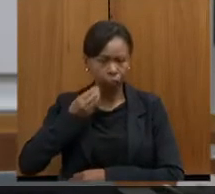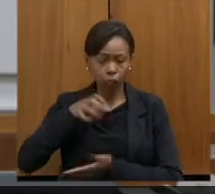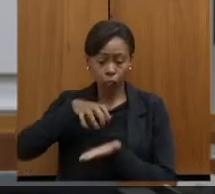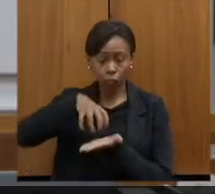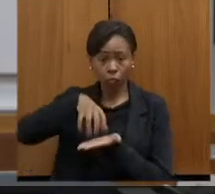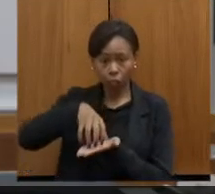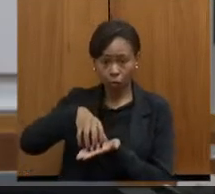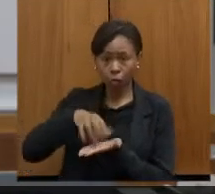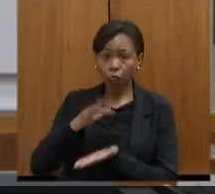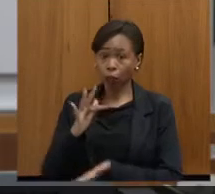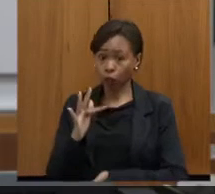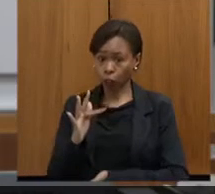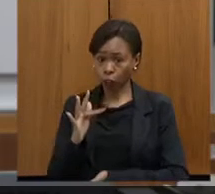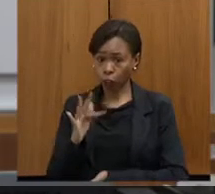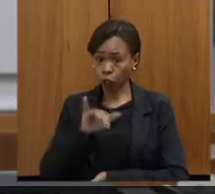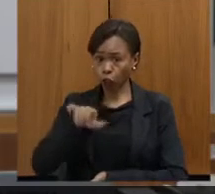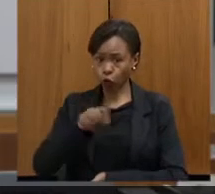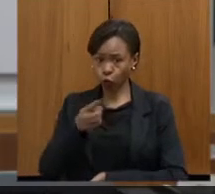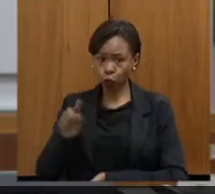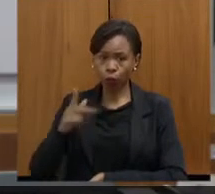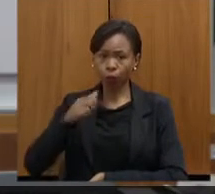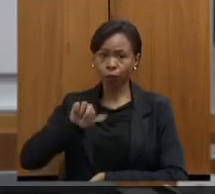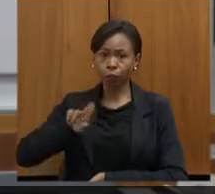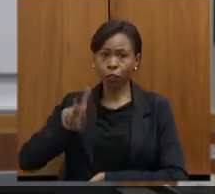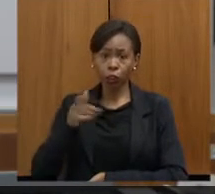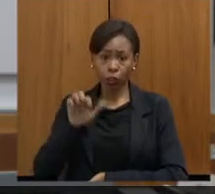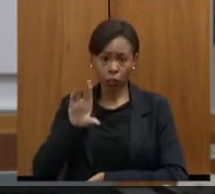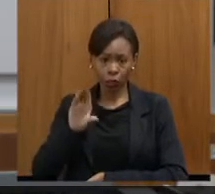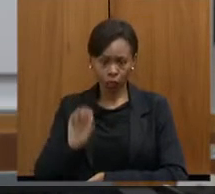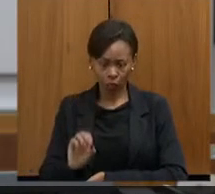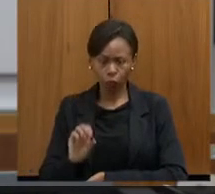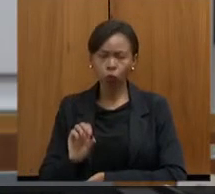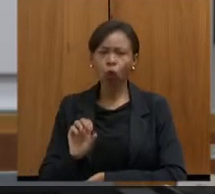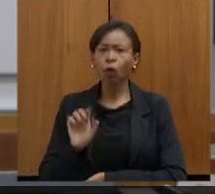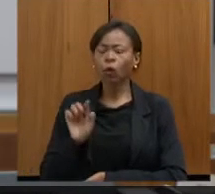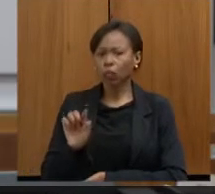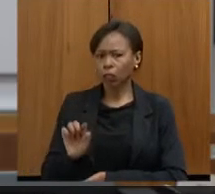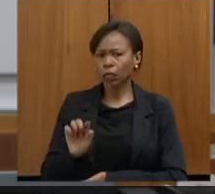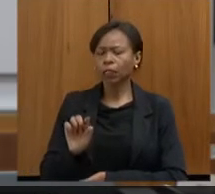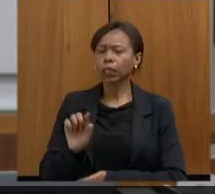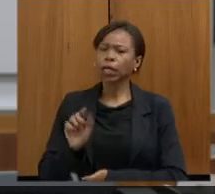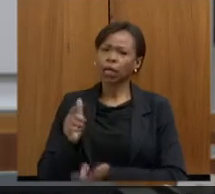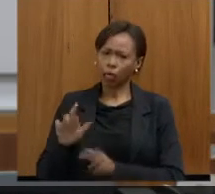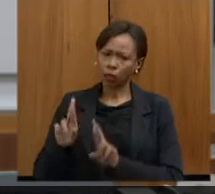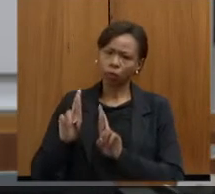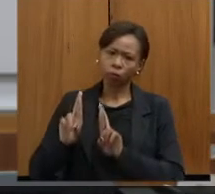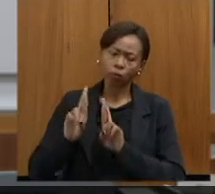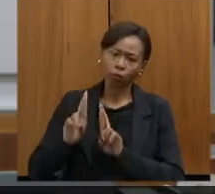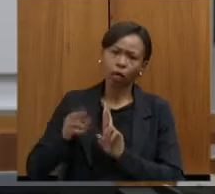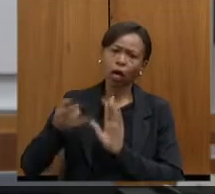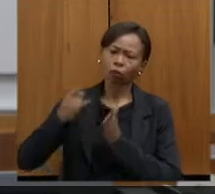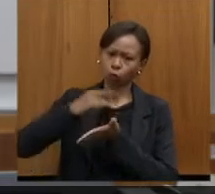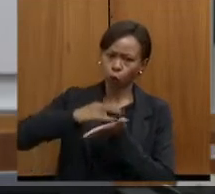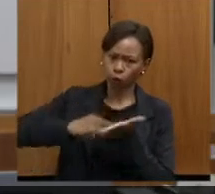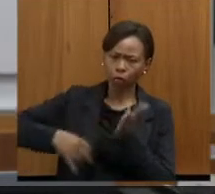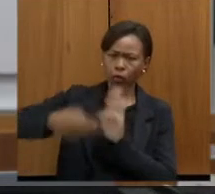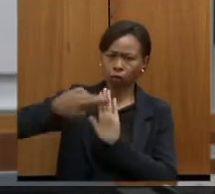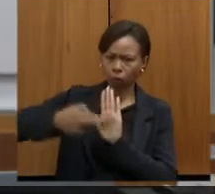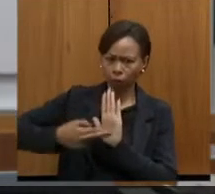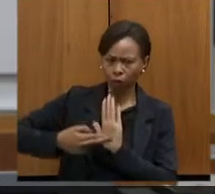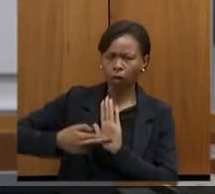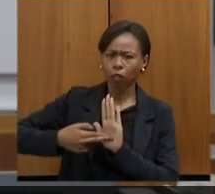que executa a regularização fundiária, que está no campo e que tem acesso aos beneficiários,